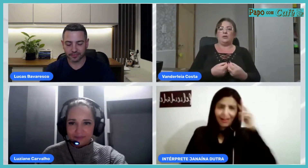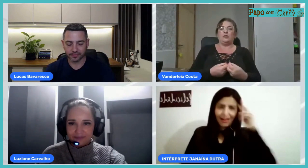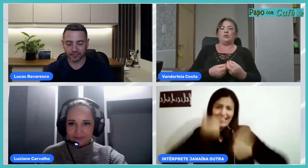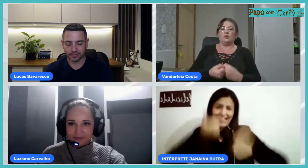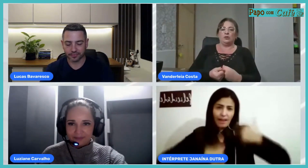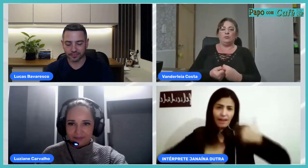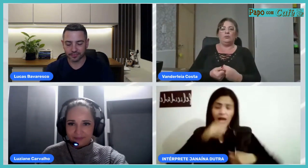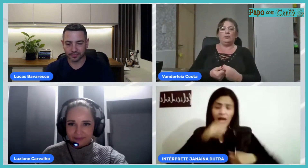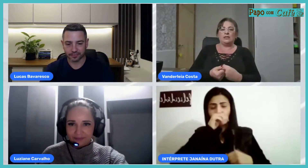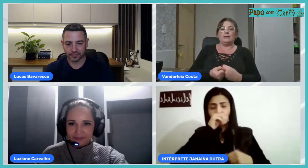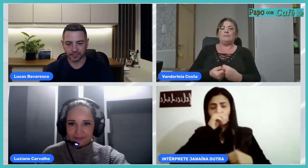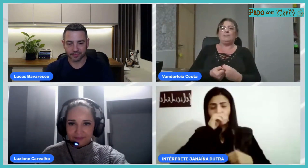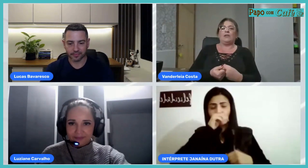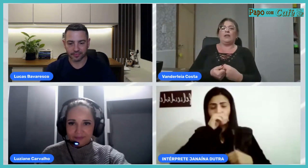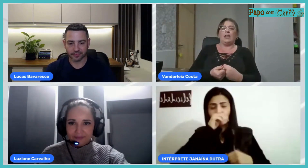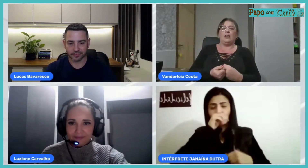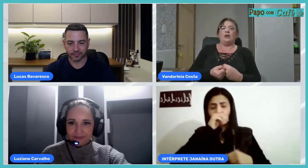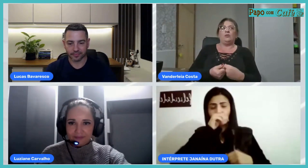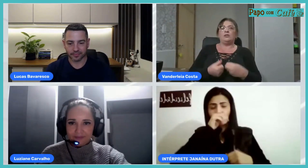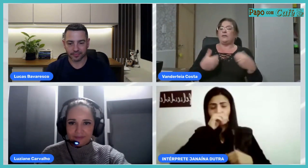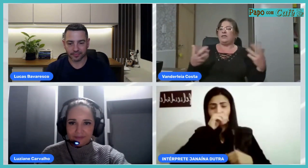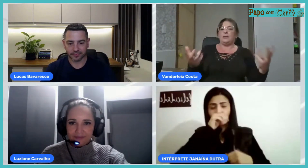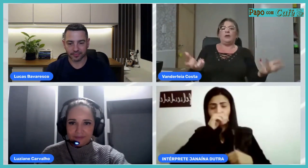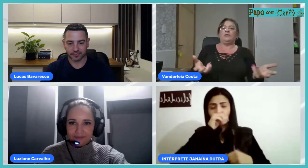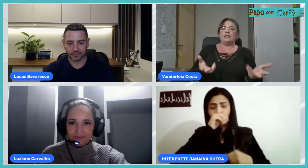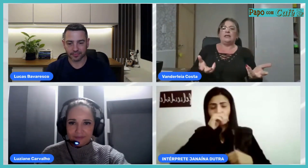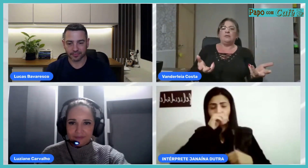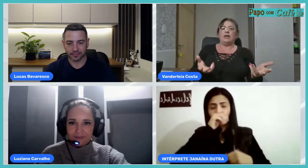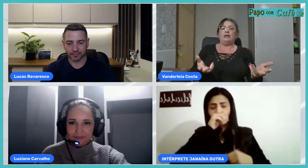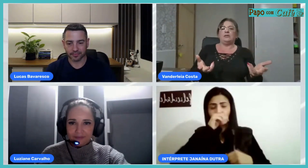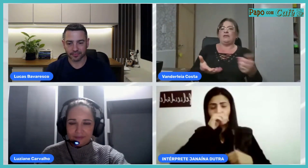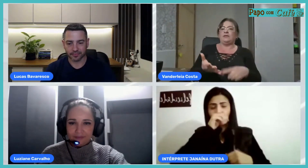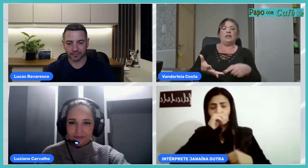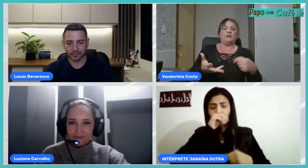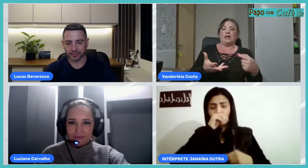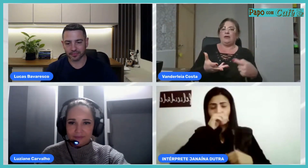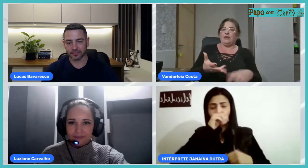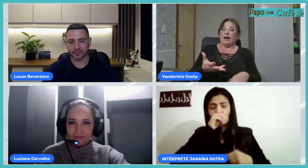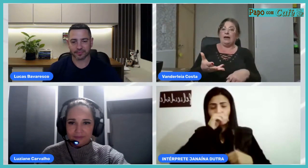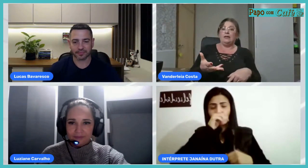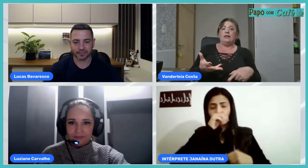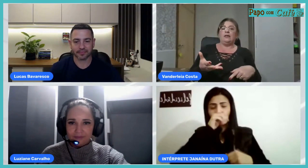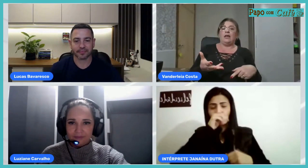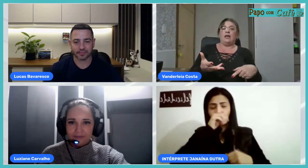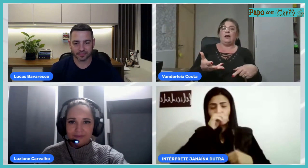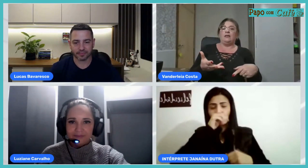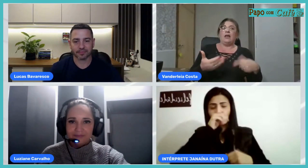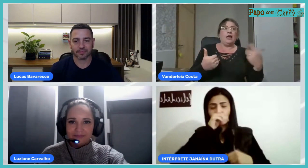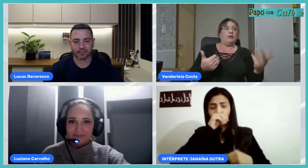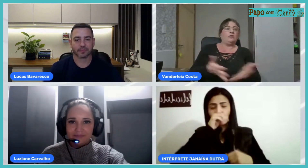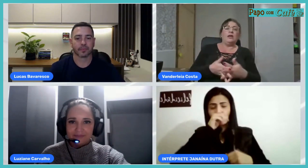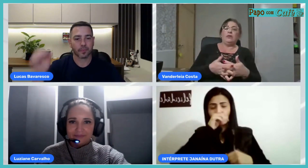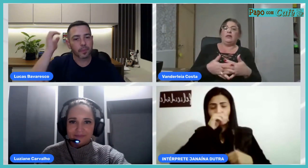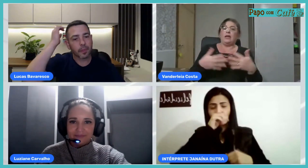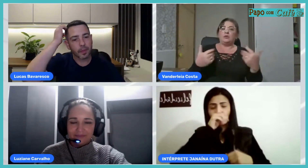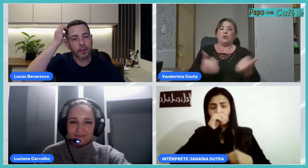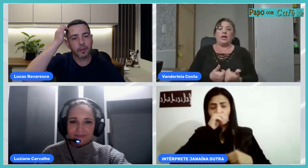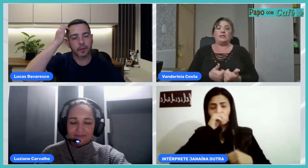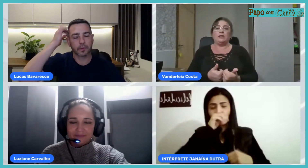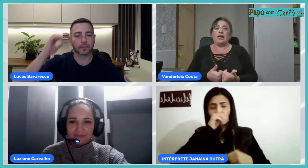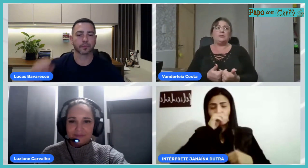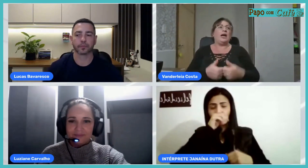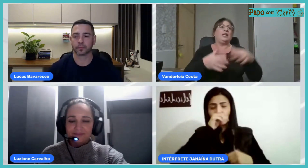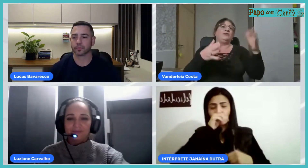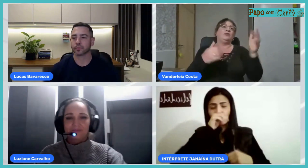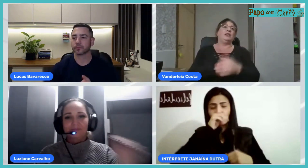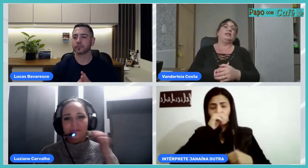mesma forma que o surdo busca, né? O CFC pode fazer também, o CFC, o CRVA, né? Tem um intérprete,